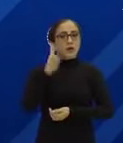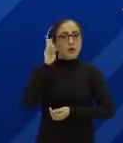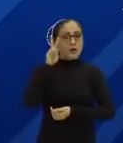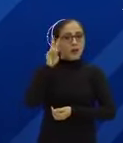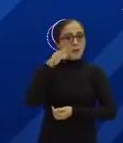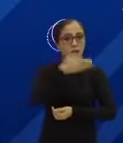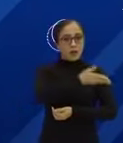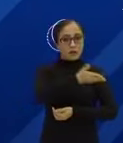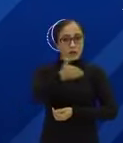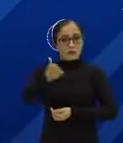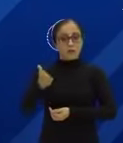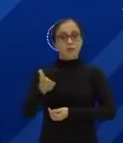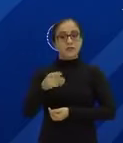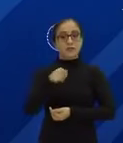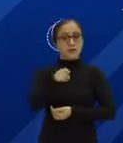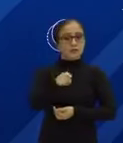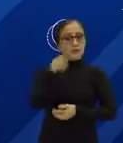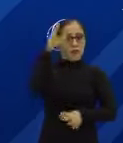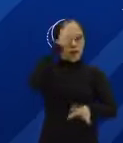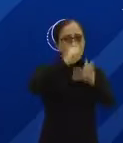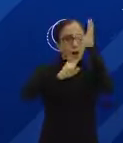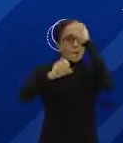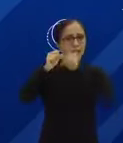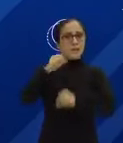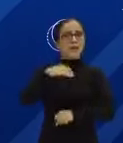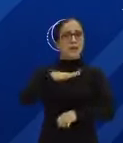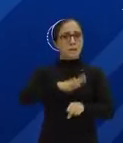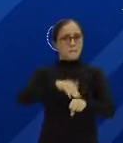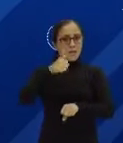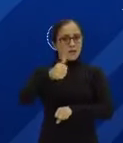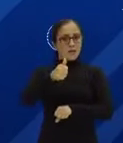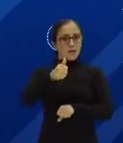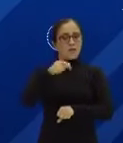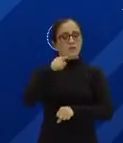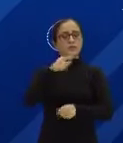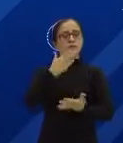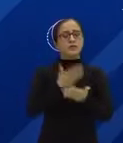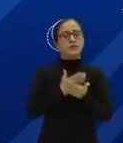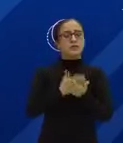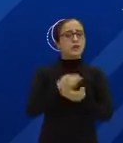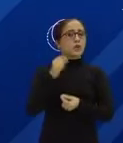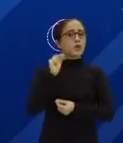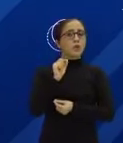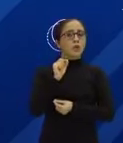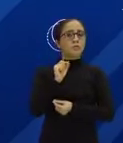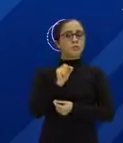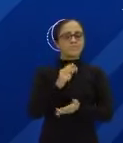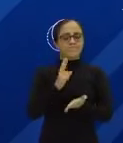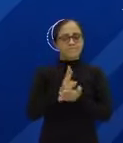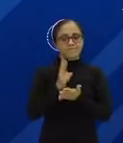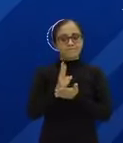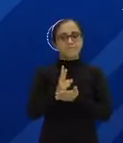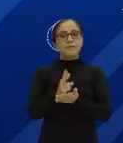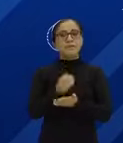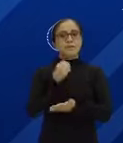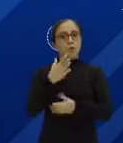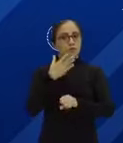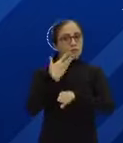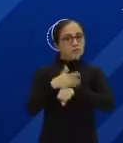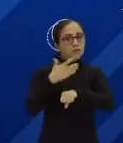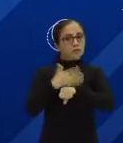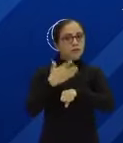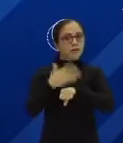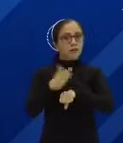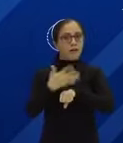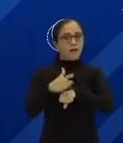para que você possa aprender melhor, fixar melhor aquilo que você está estudando, é sempre bom fazer exercícios. Pensando